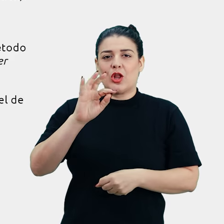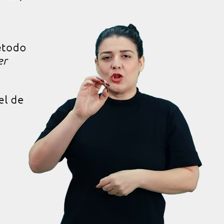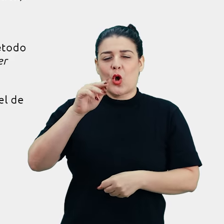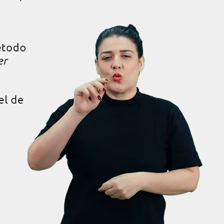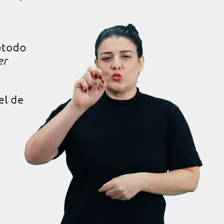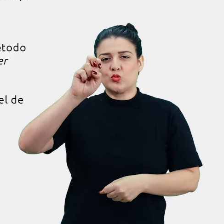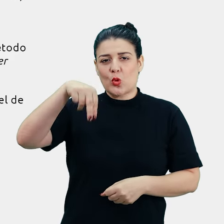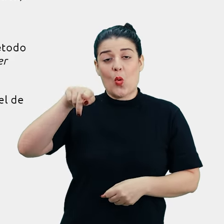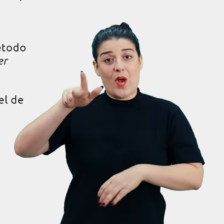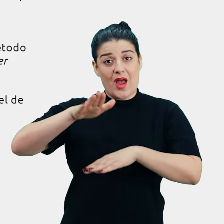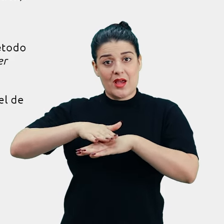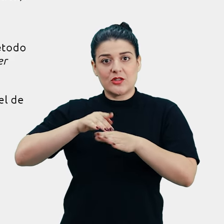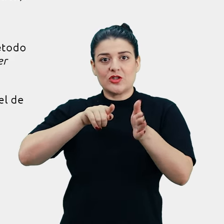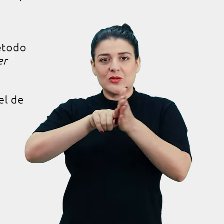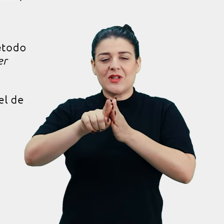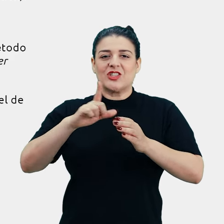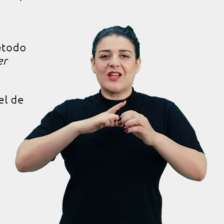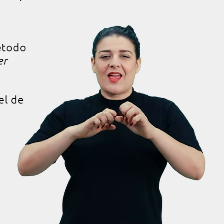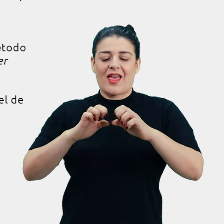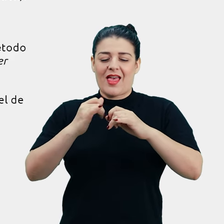o Thomson que descobriu os elétrons.